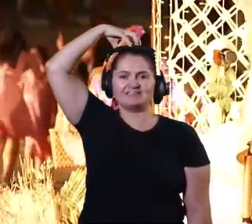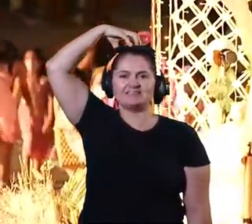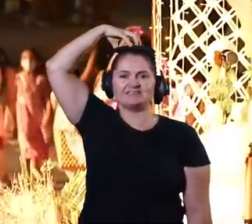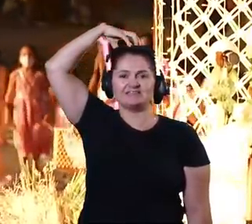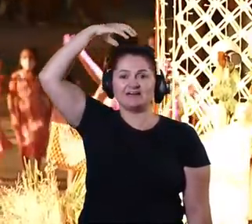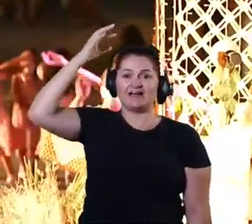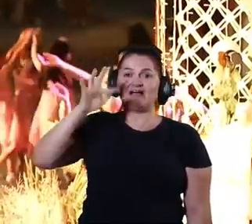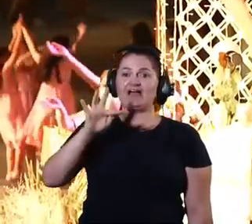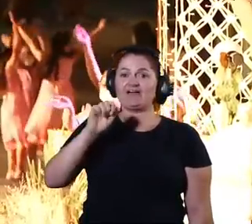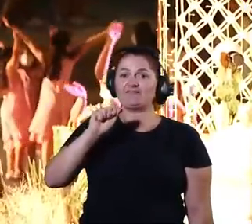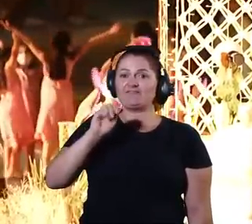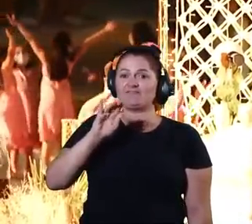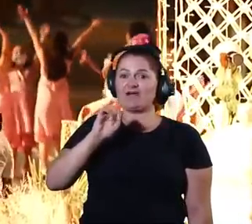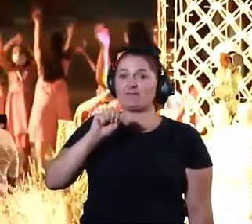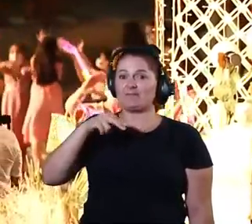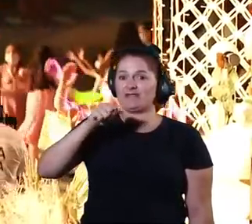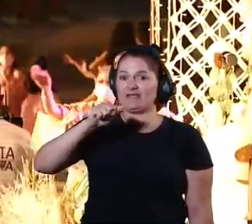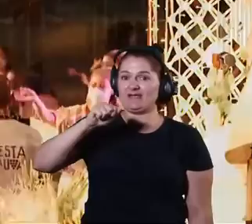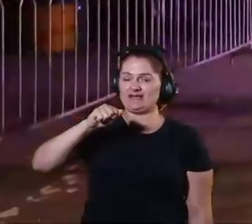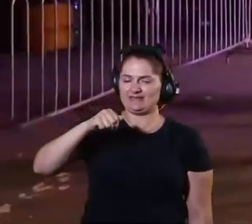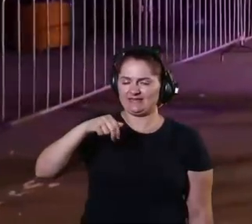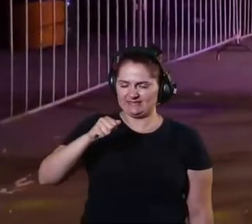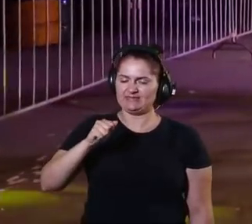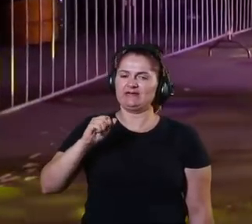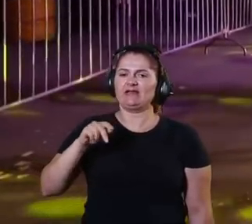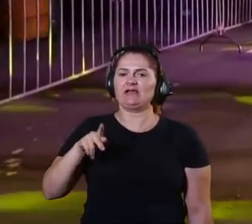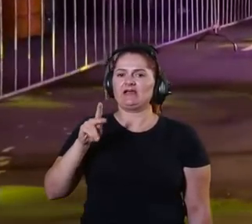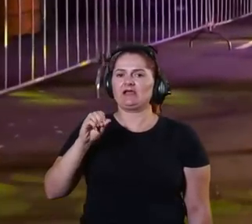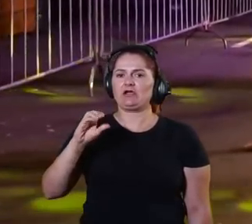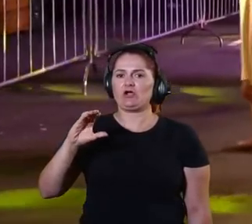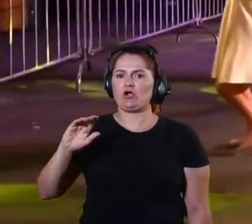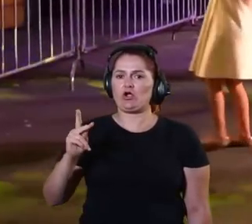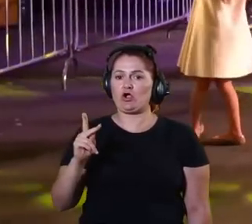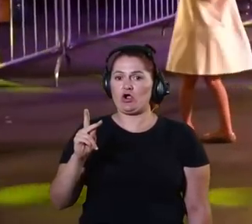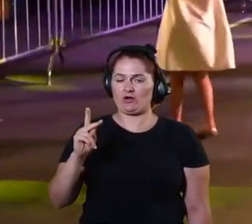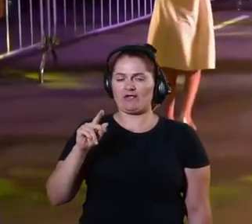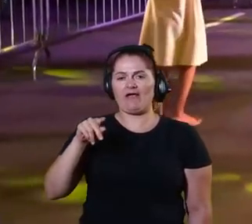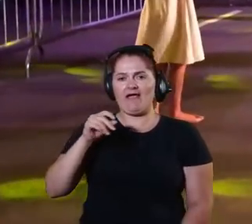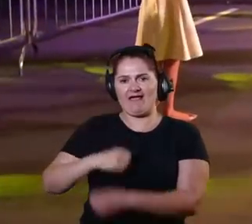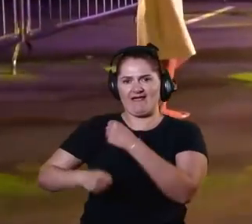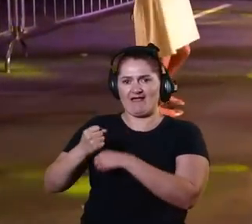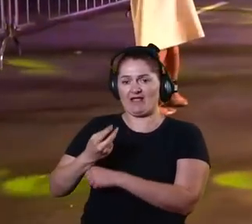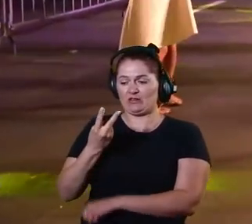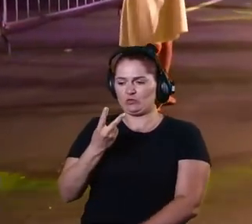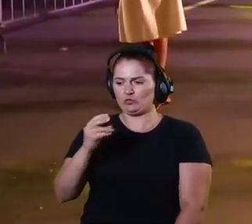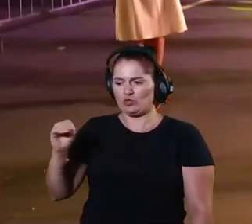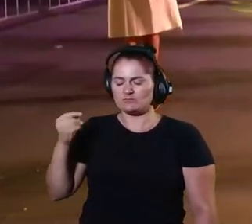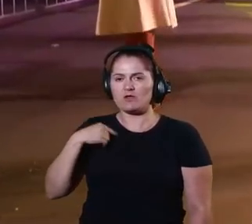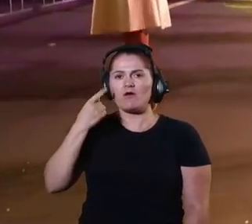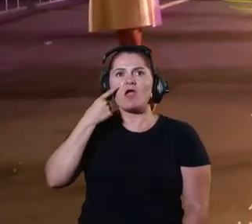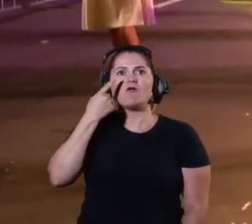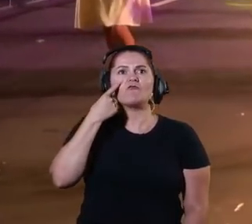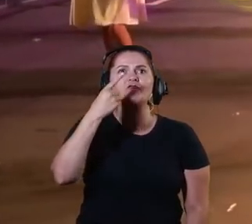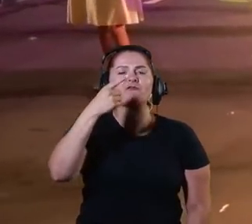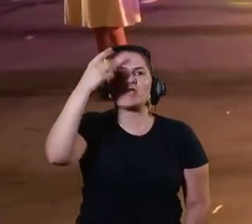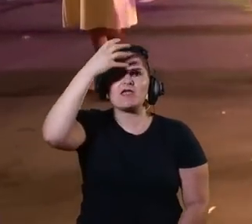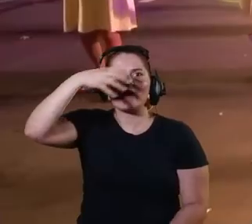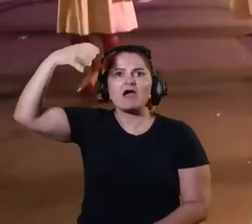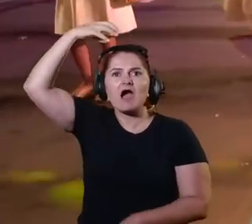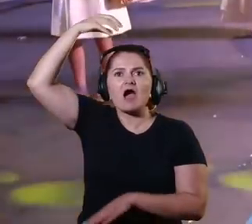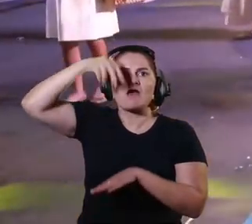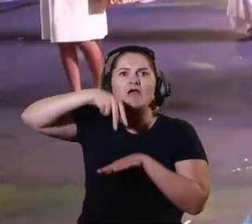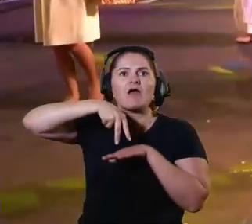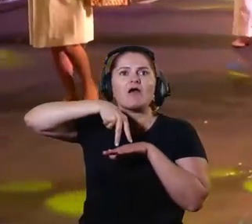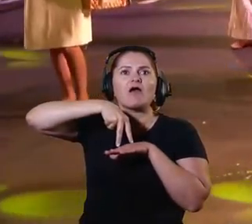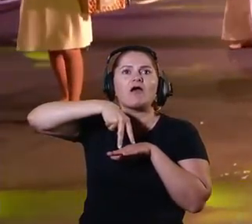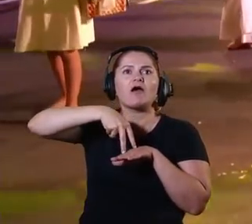a rainha Fabiana Koch, né, no desfile da edição de 2000, que surgiu essa vontade, esse interesse de estar em cima de um carro,